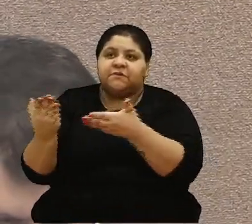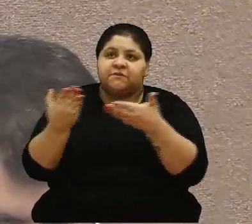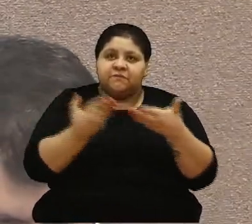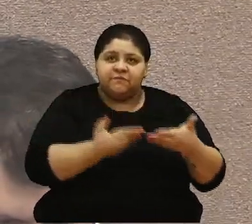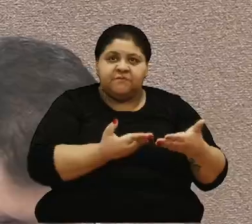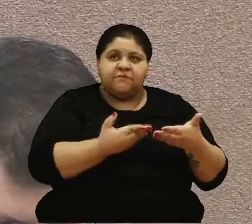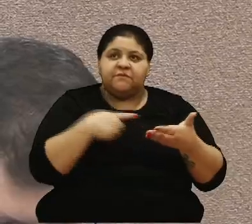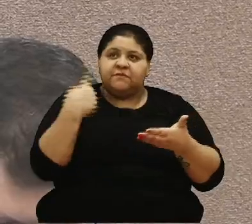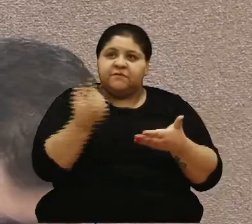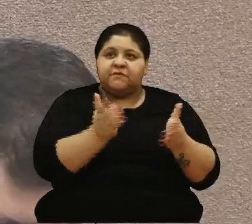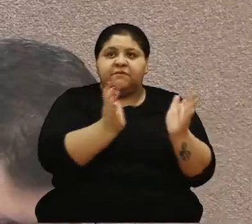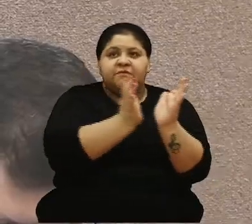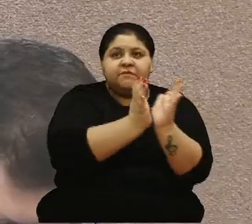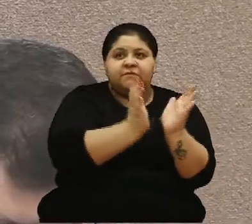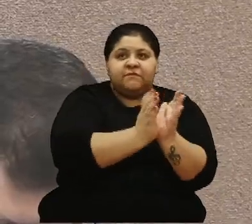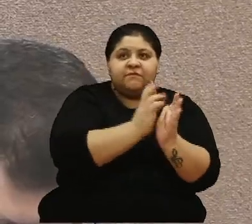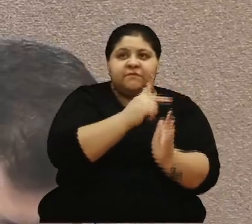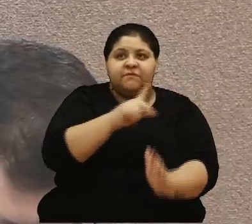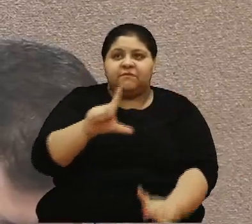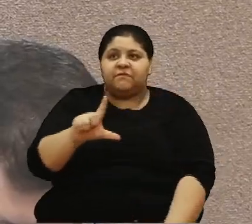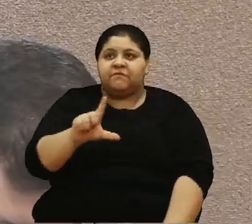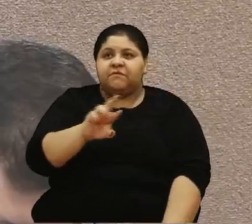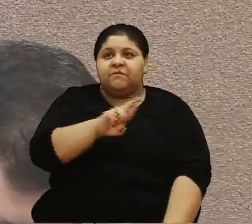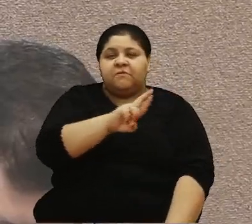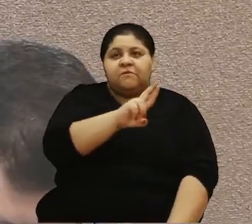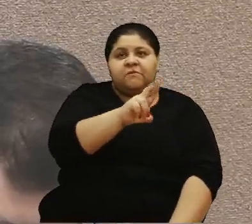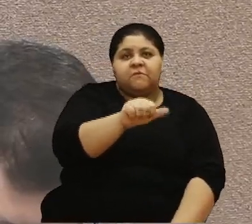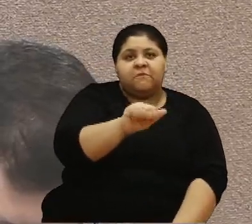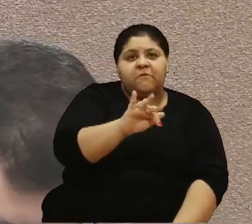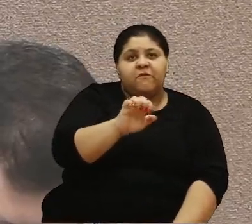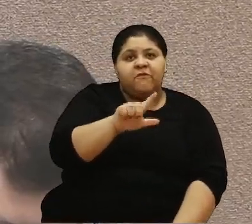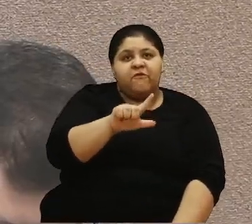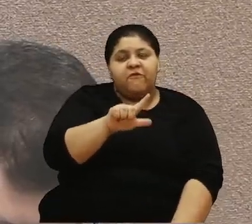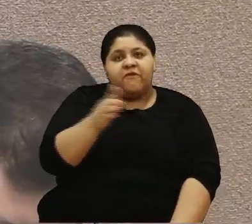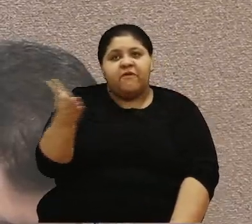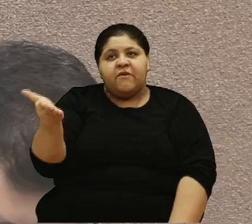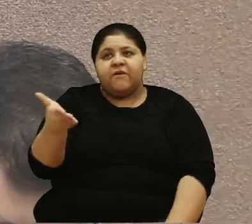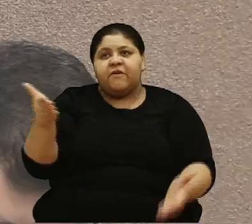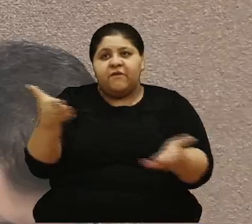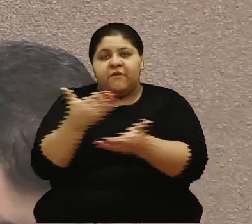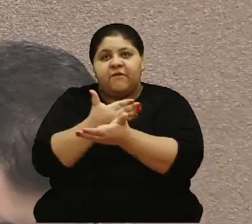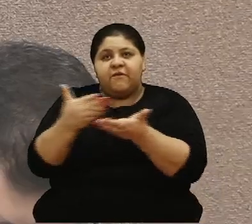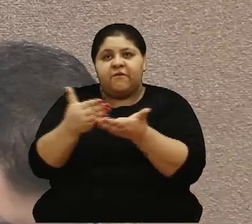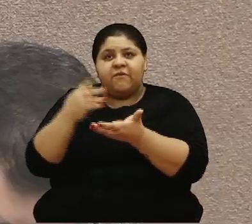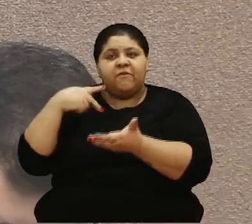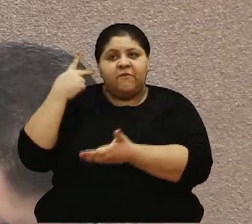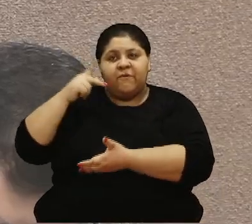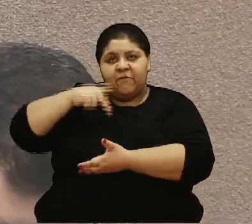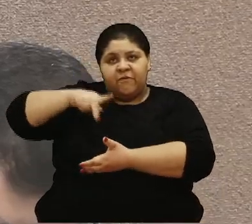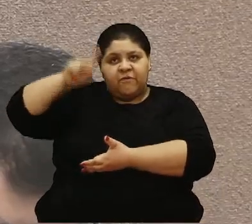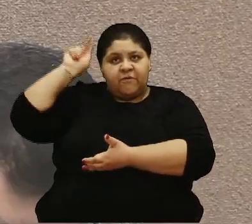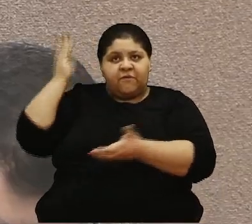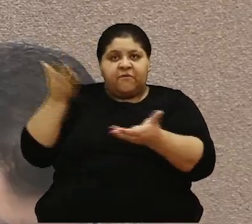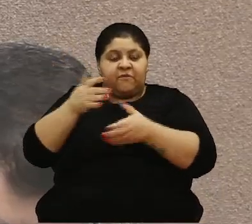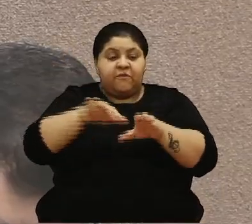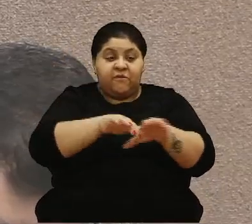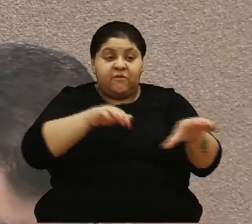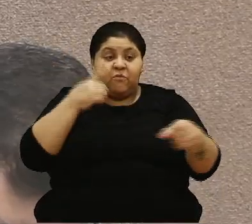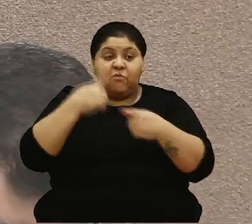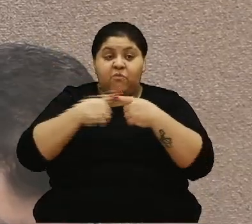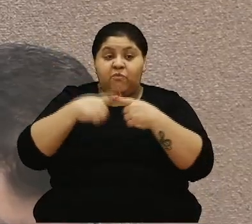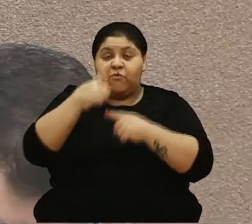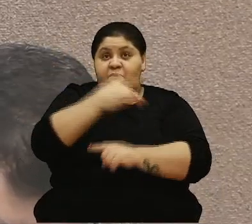ao nosso colega do Partido Liberal, Rafinha Bado. Está assumindo agora a cadeira do vereador Iago Morandi, que está licenciado por questão de